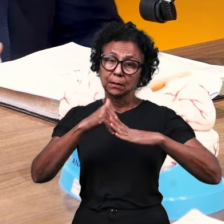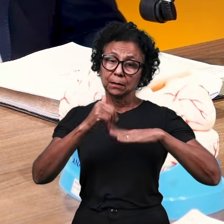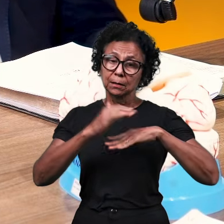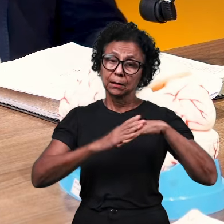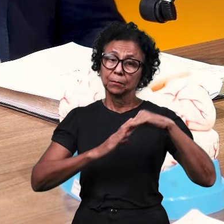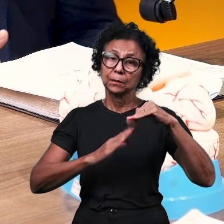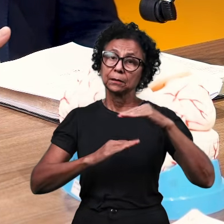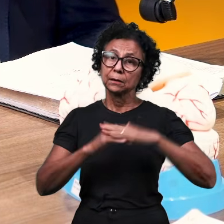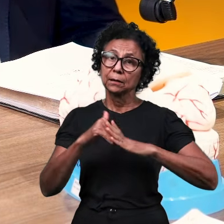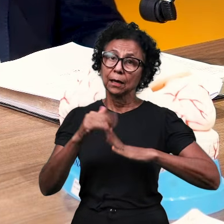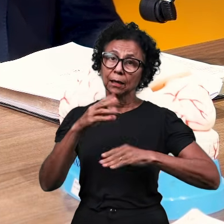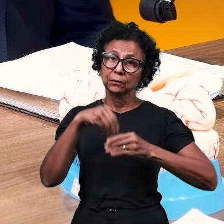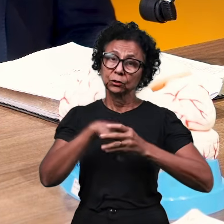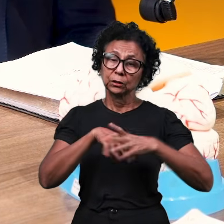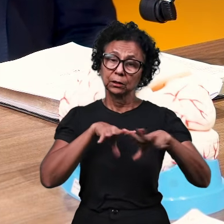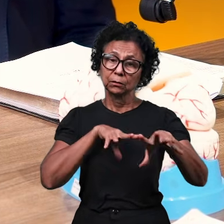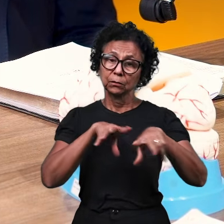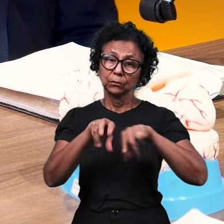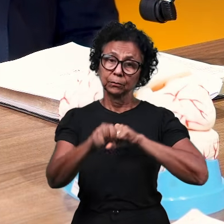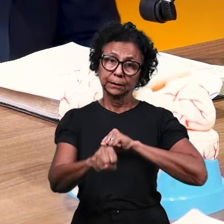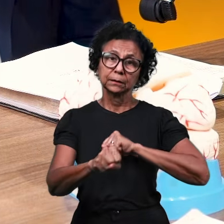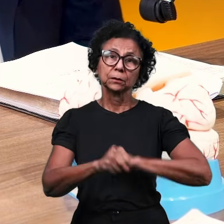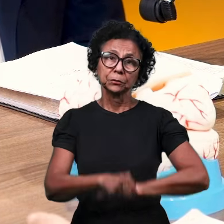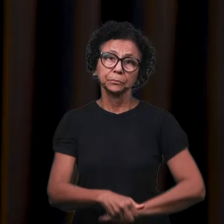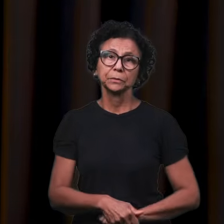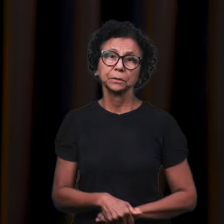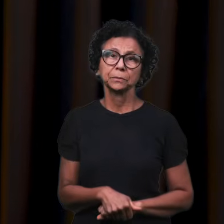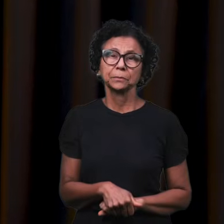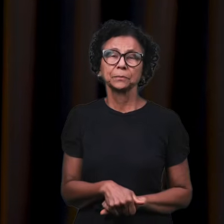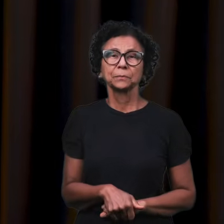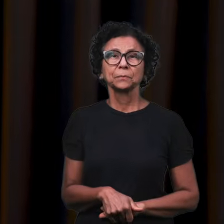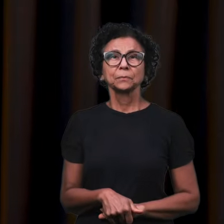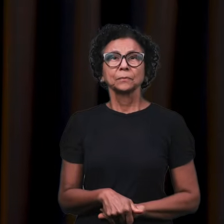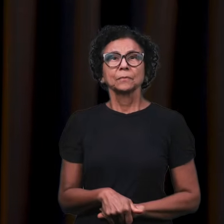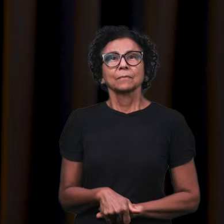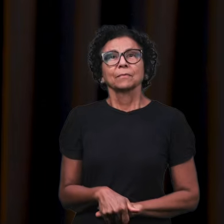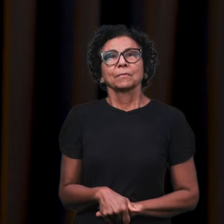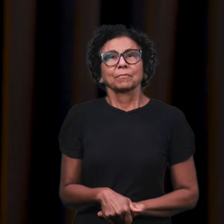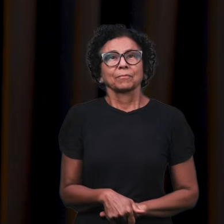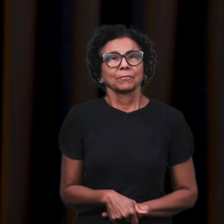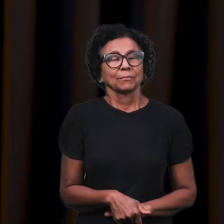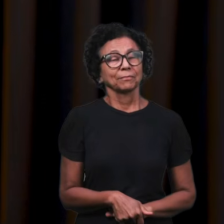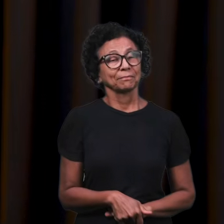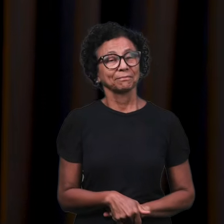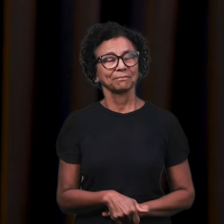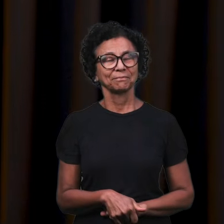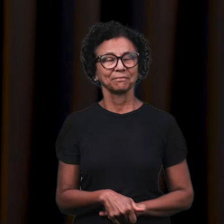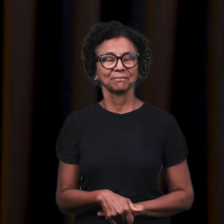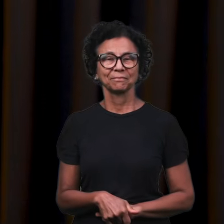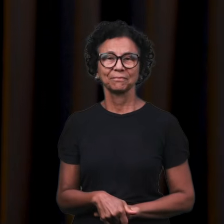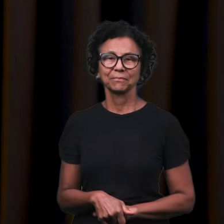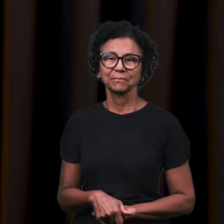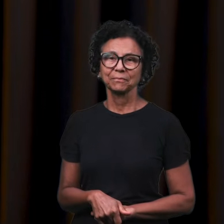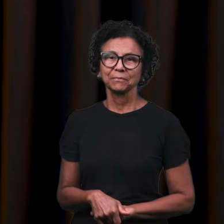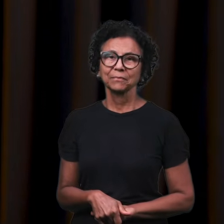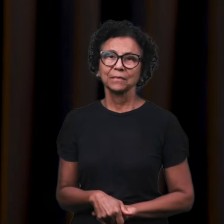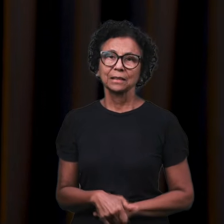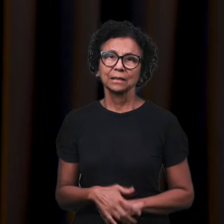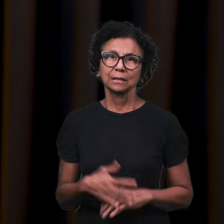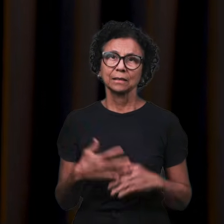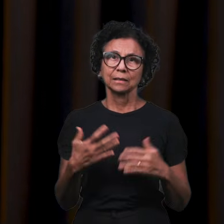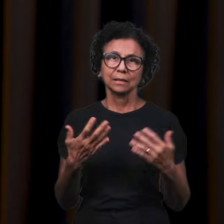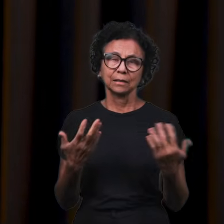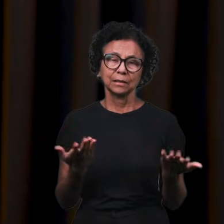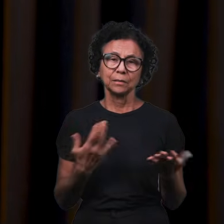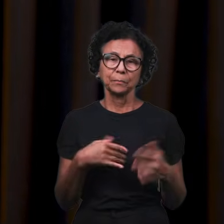daquela formação e, consequentemente, ser um bom profissional. Até porque é um tempo considerável que ele